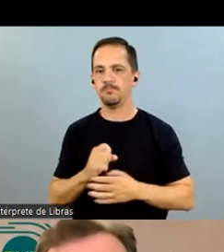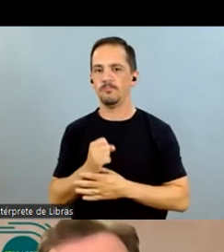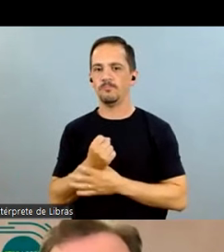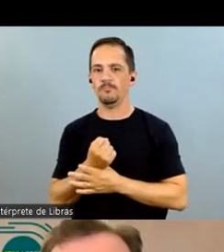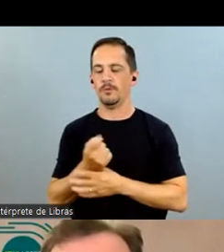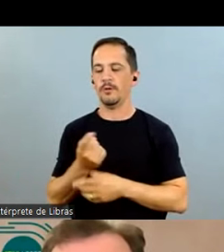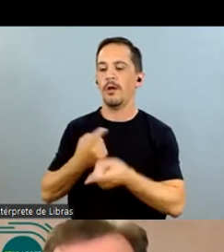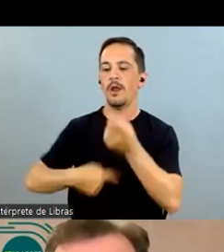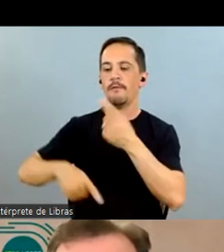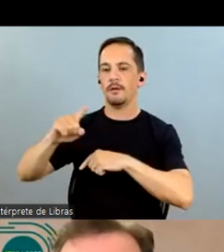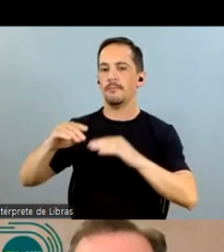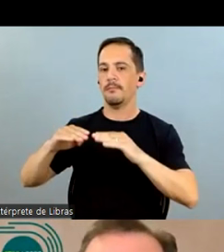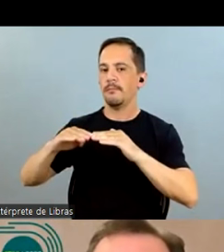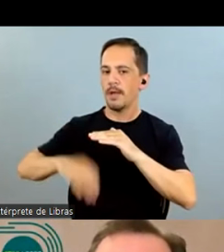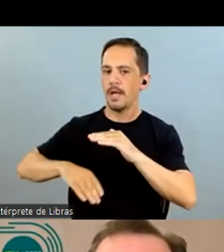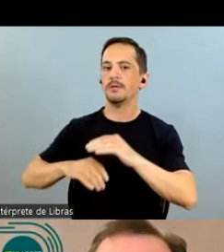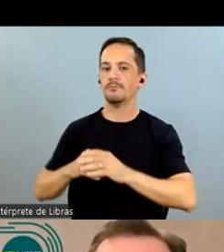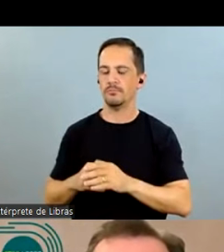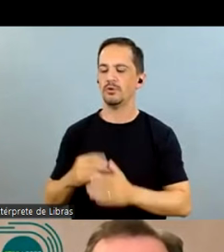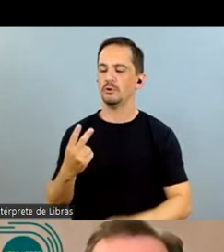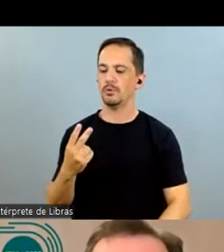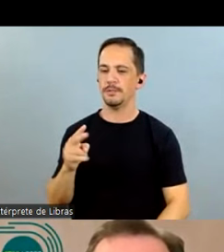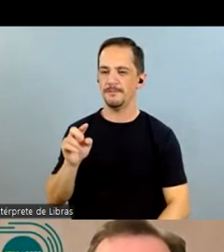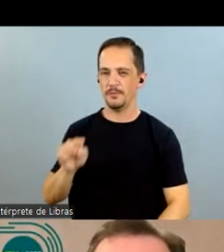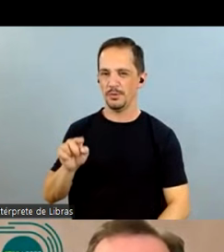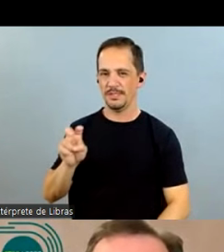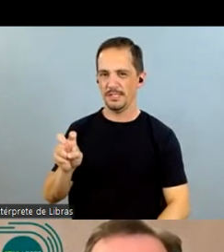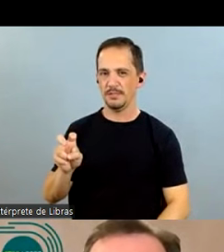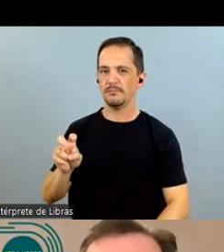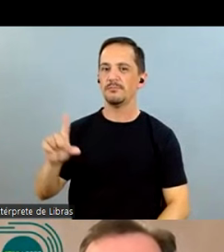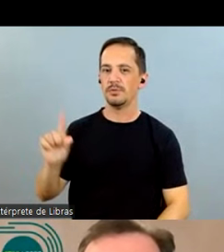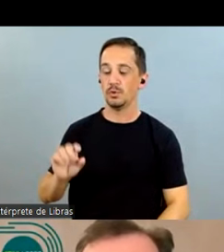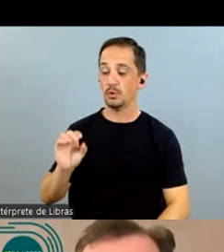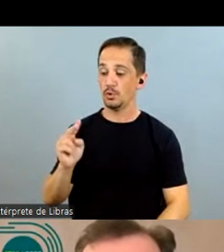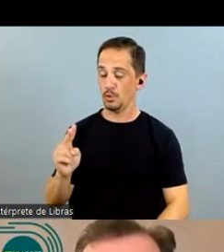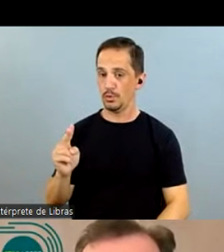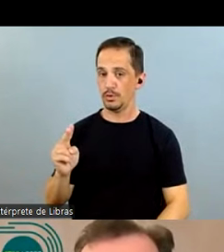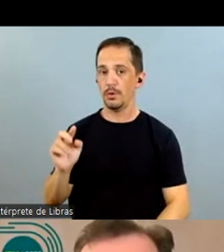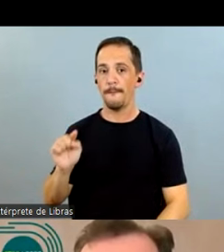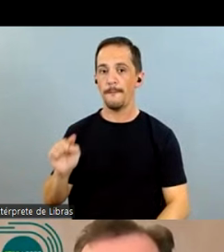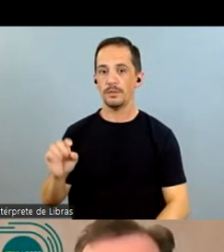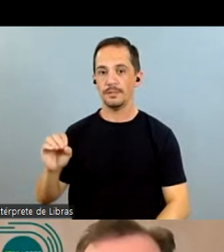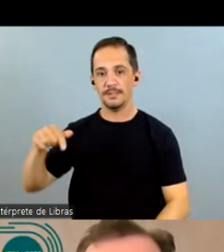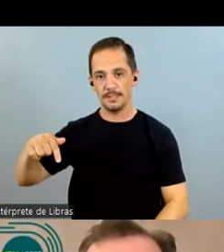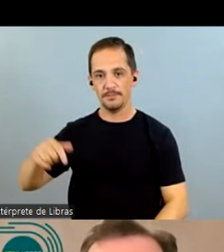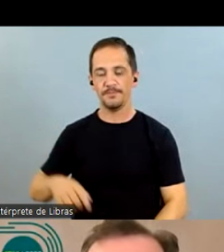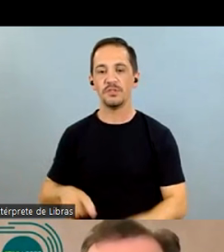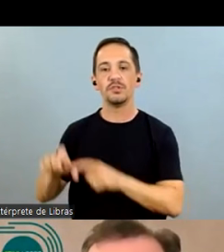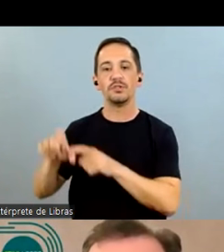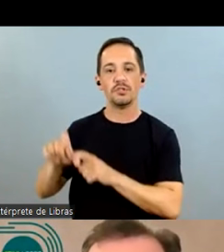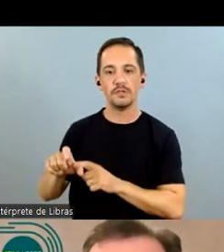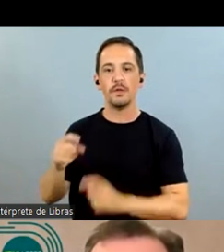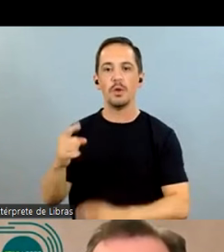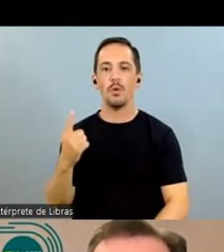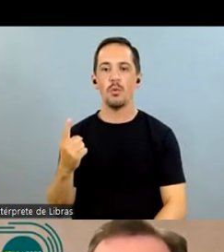abaixo dos 2,5 né ficou em 2,07 fechamos com uma dívida bruta de 1.618 é